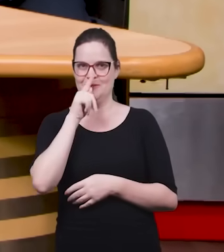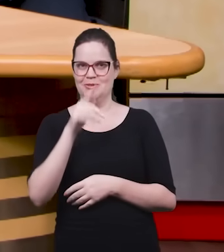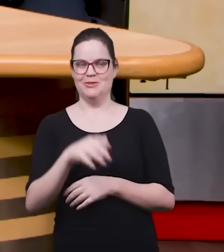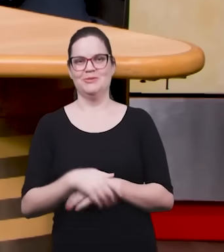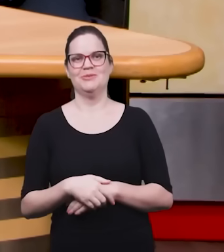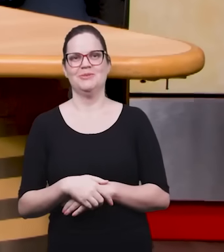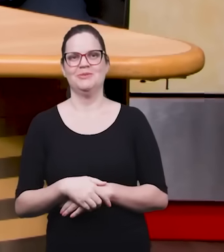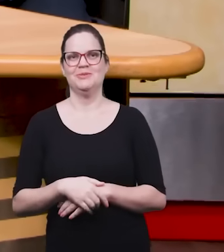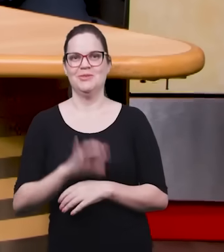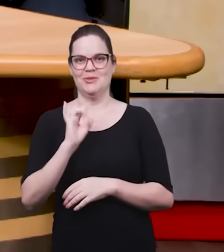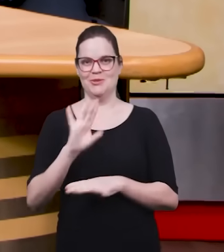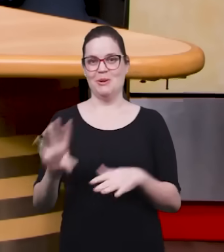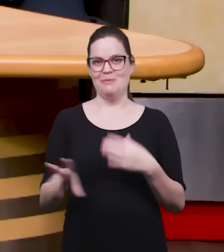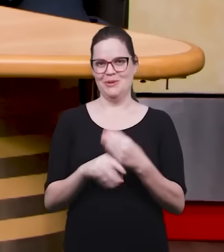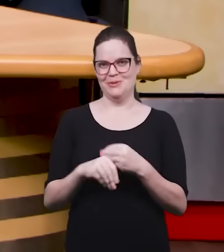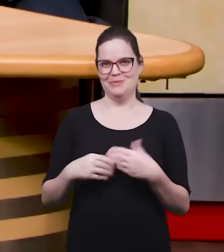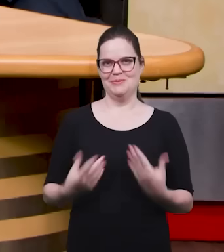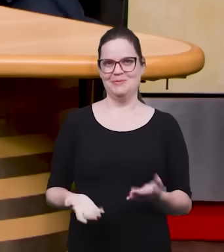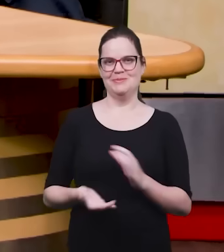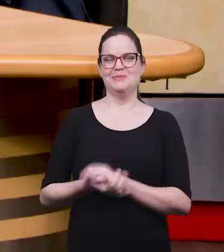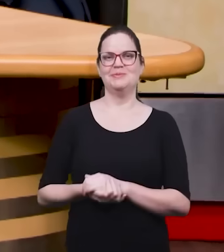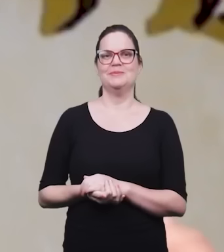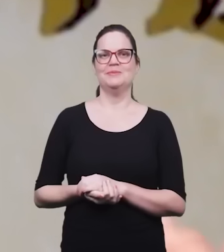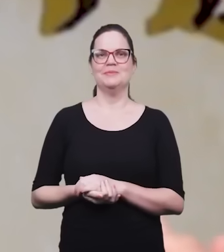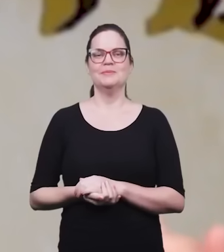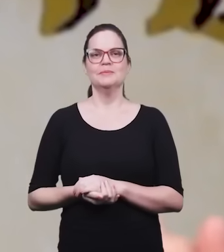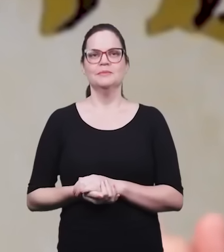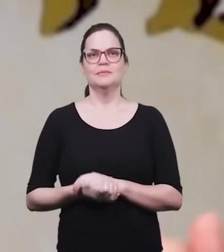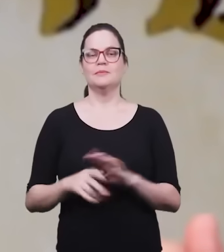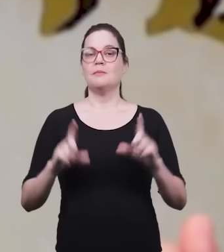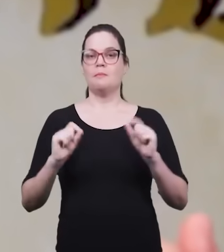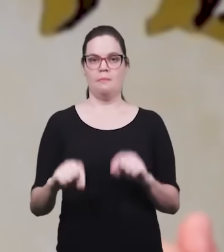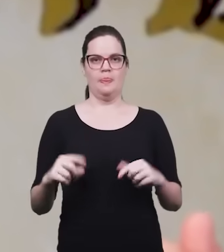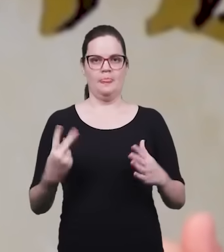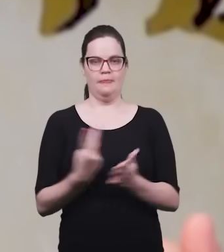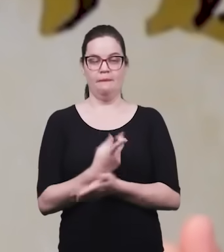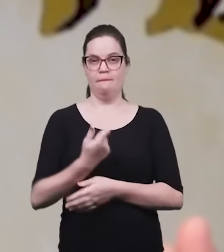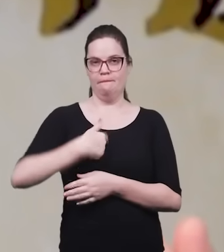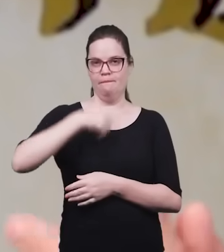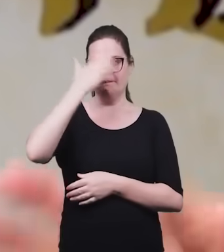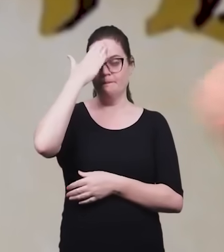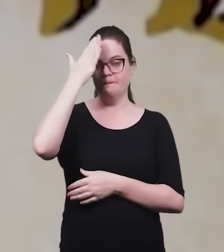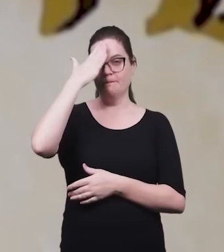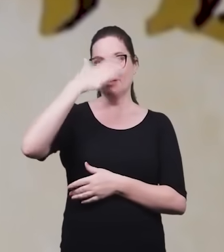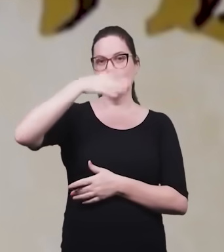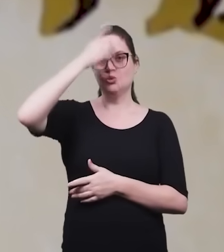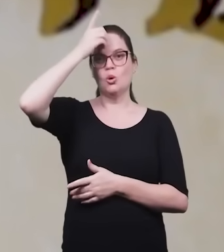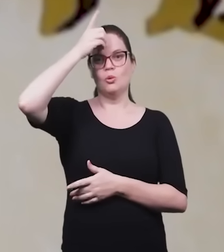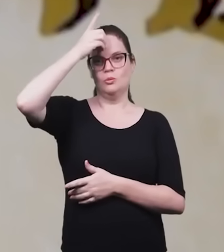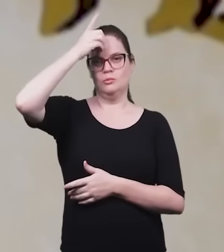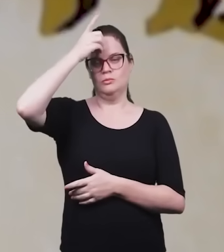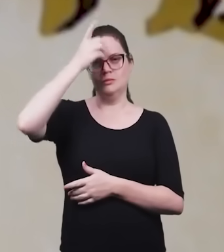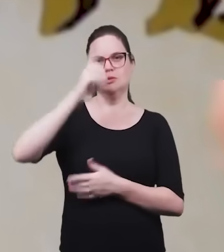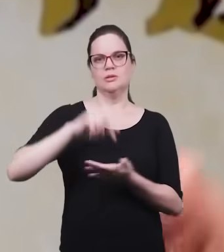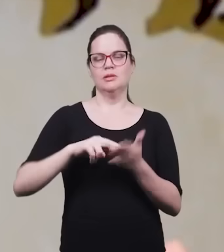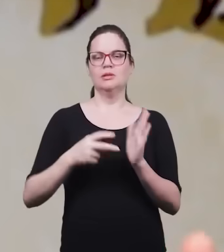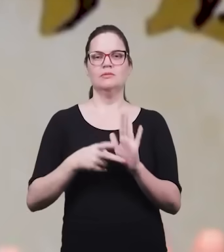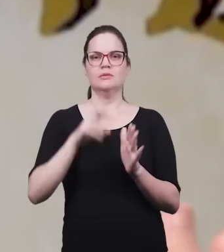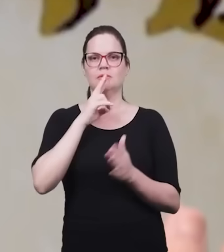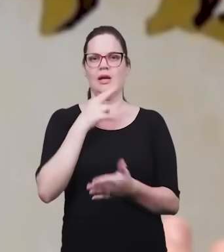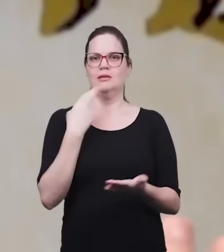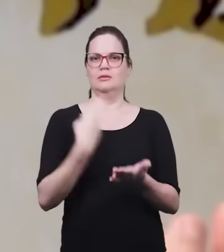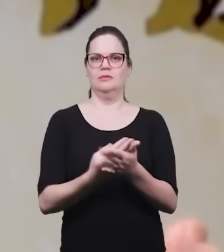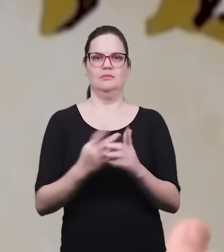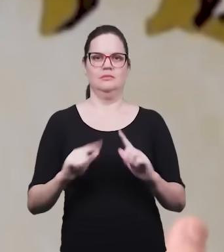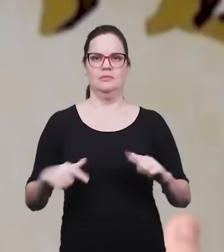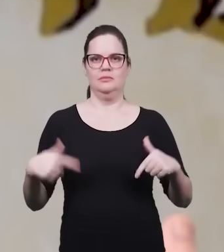para completar, né, já que é comigo, o que acontece? Nós sabemos que os dons espirituais são resultado